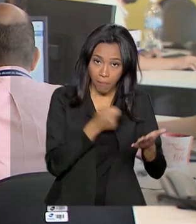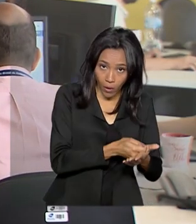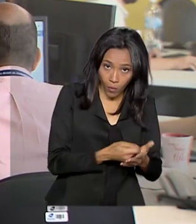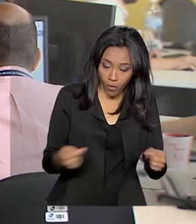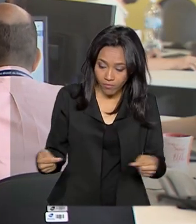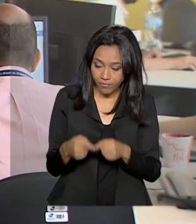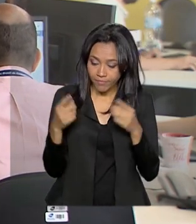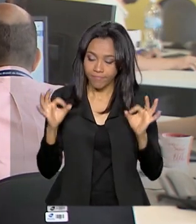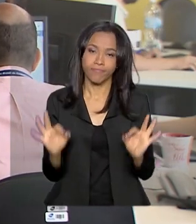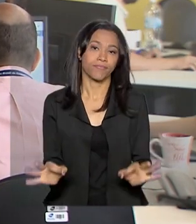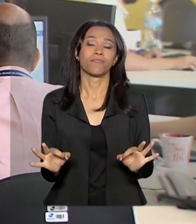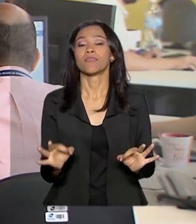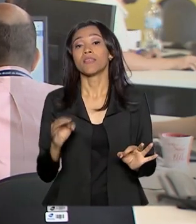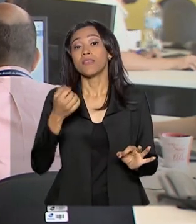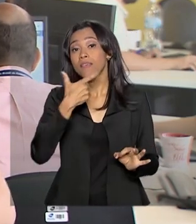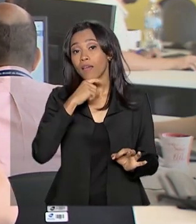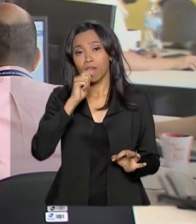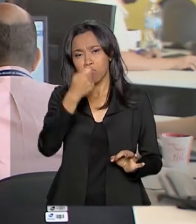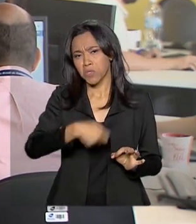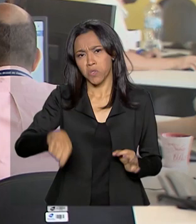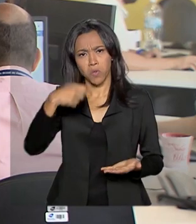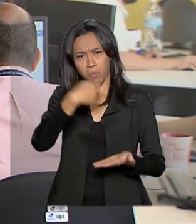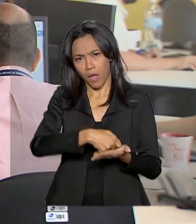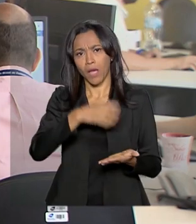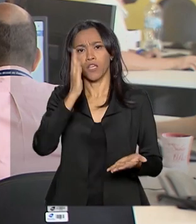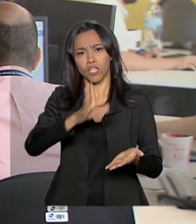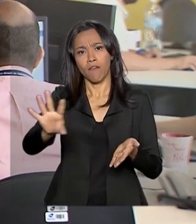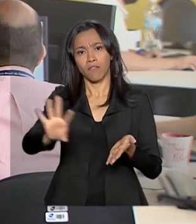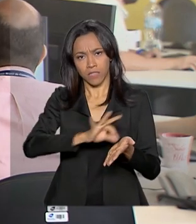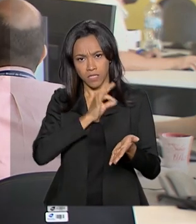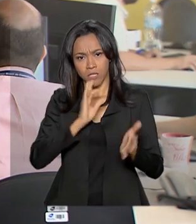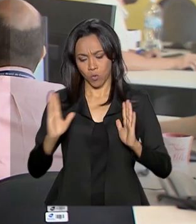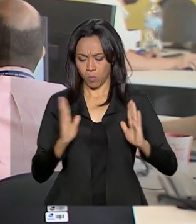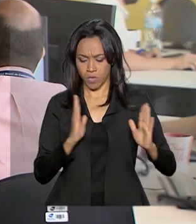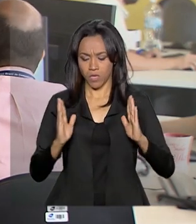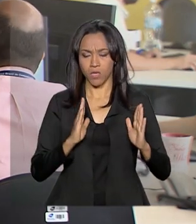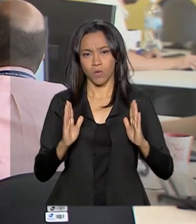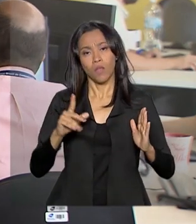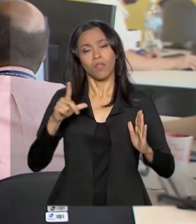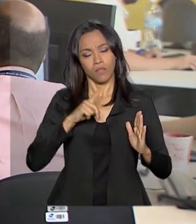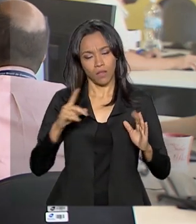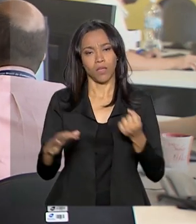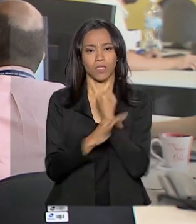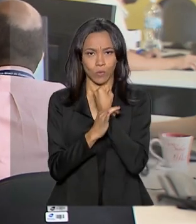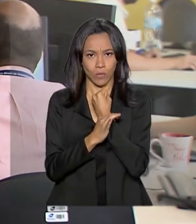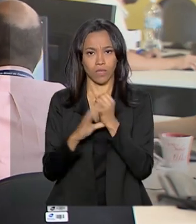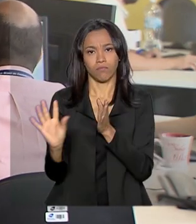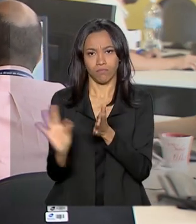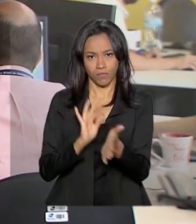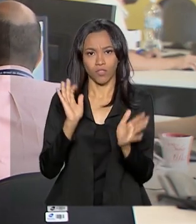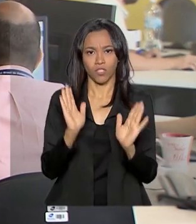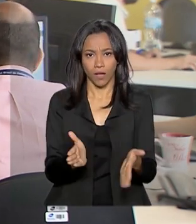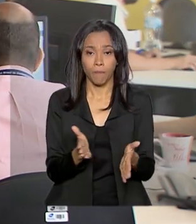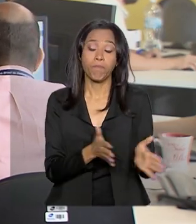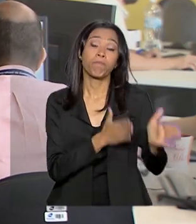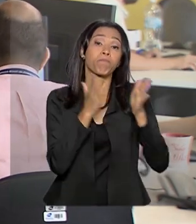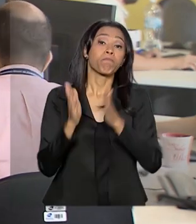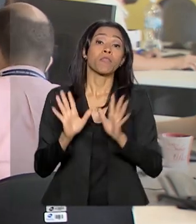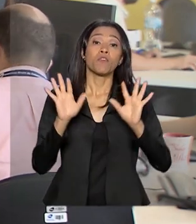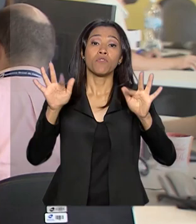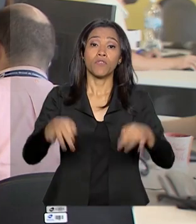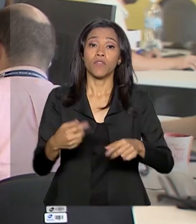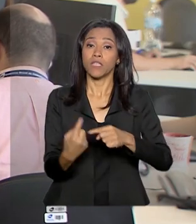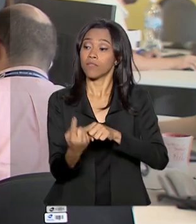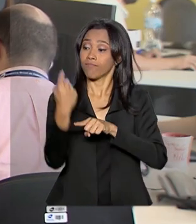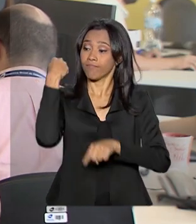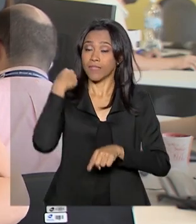teve direito à isenção da taxa e fez inscrição no prazo tem a participação garantida. As inscrições do Enem foram encerradas